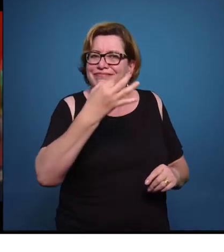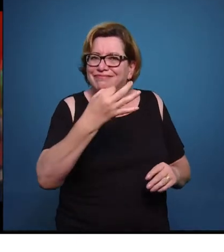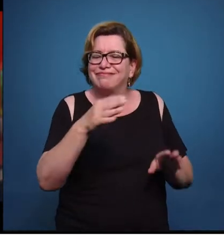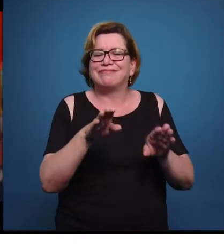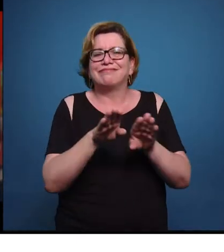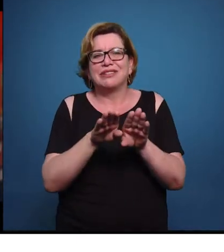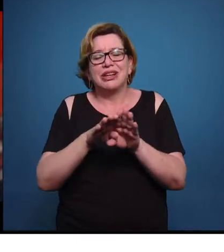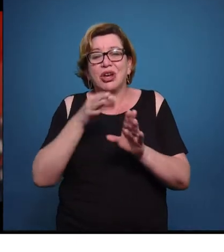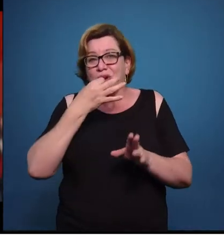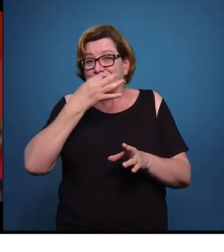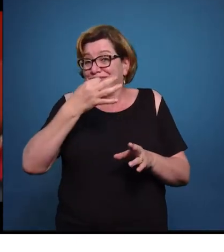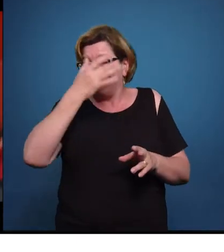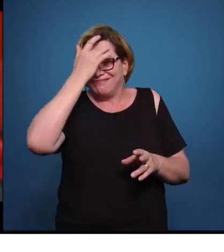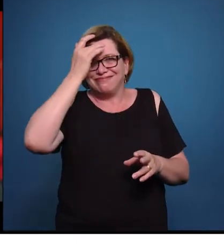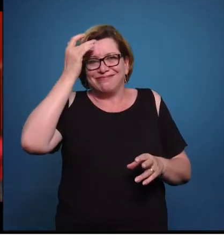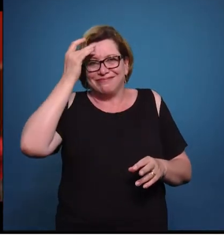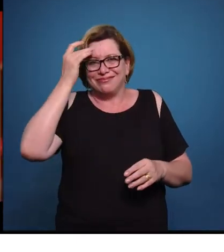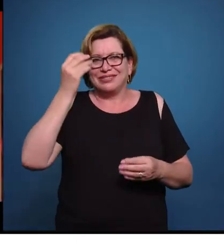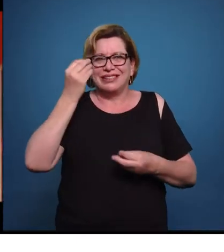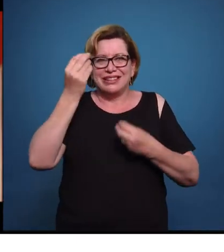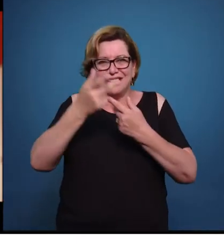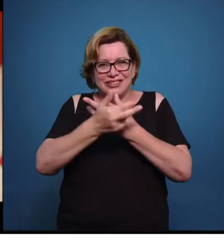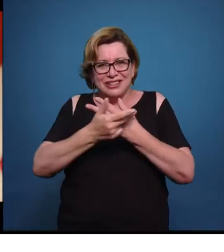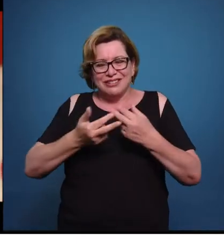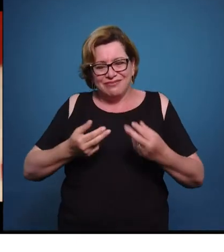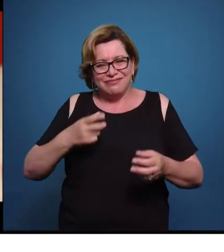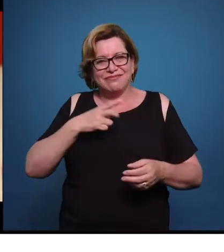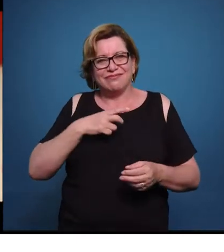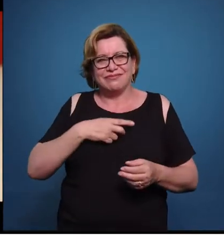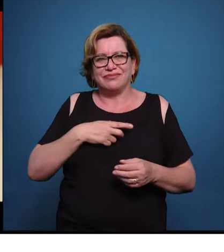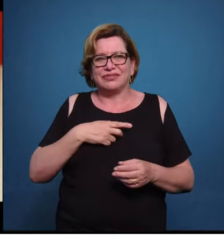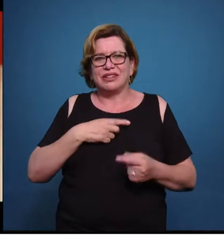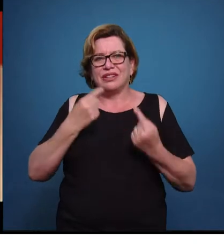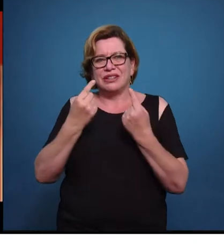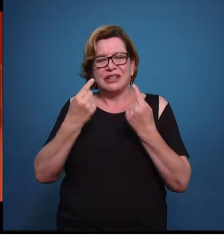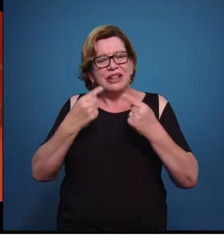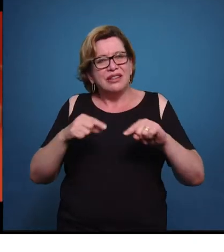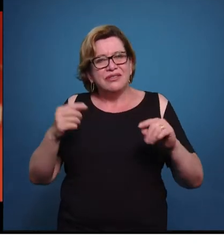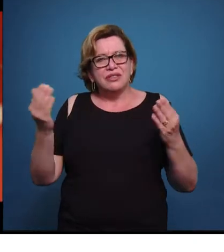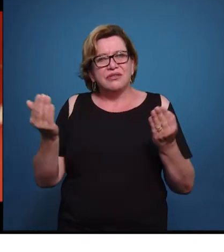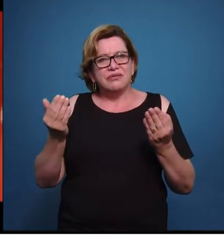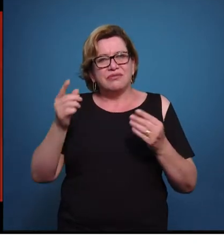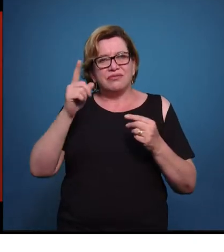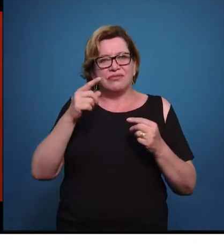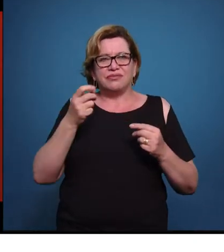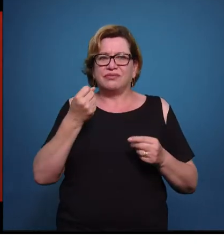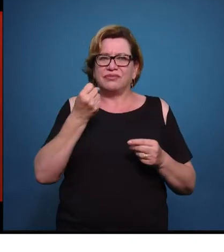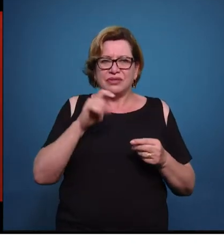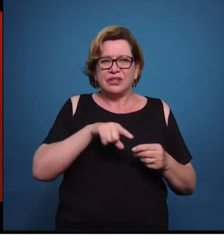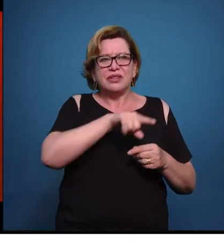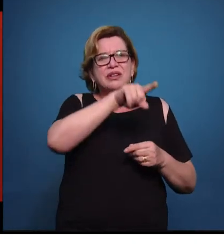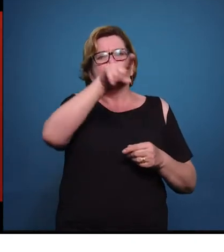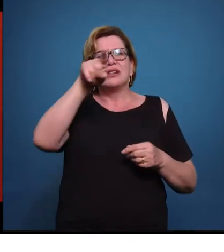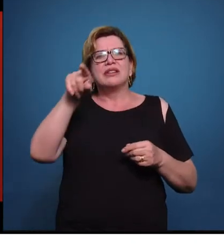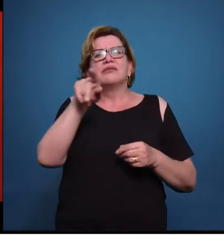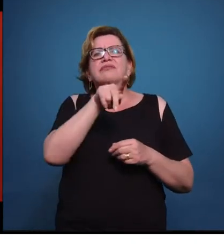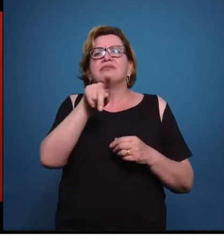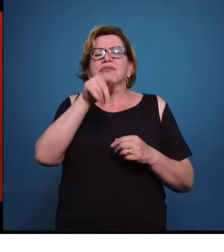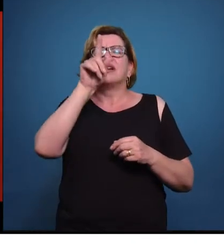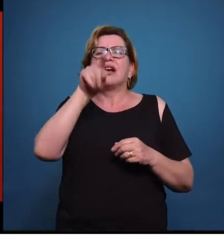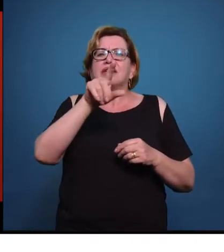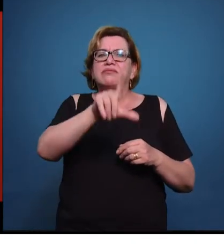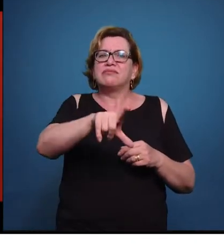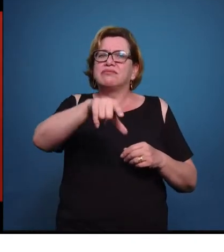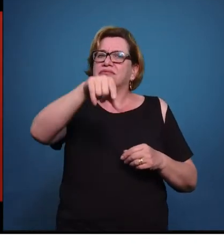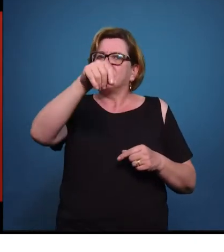opinião dos leitores, enfim, diversas maneiras. O desafio é, sobretudo se você for professor, escolher